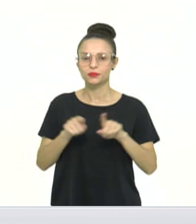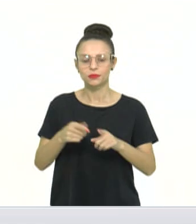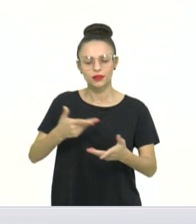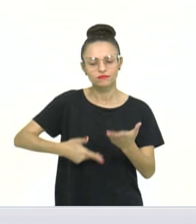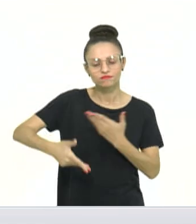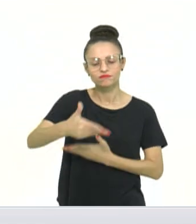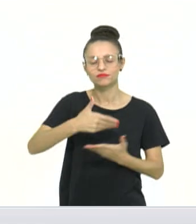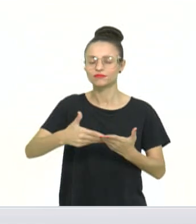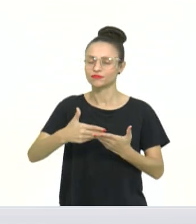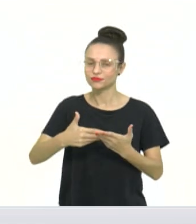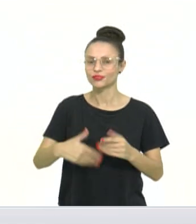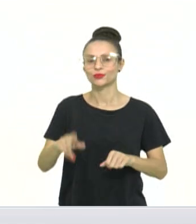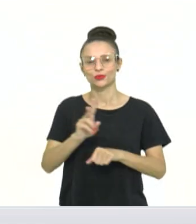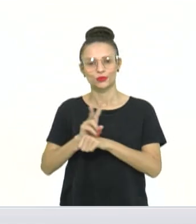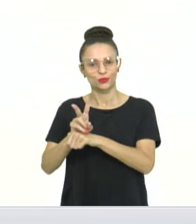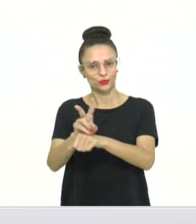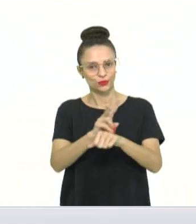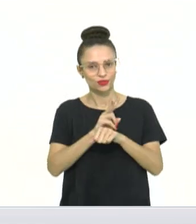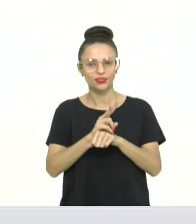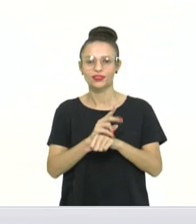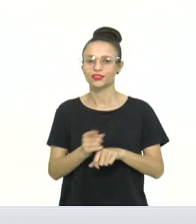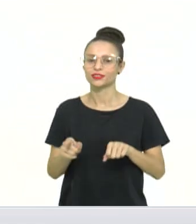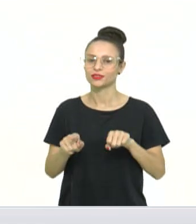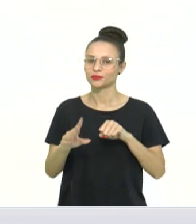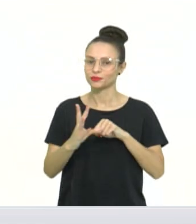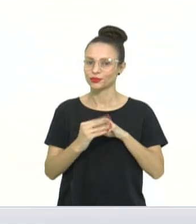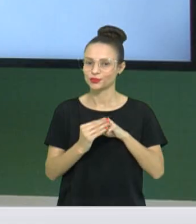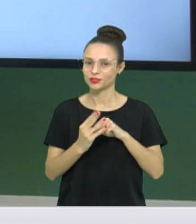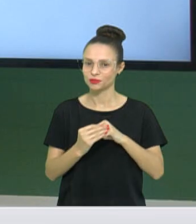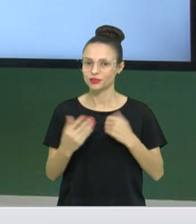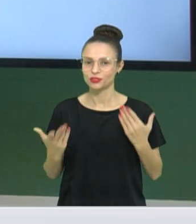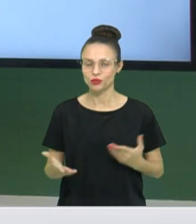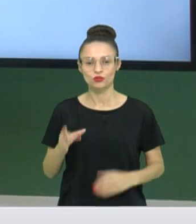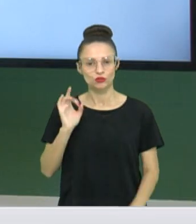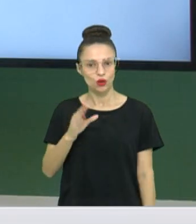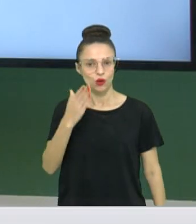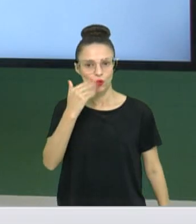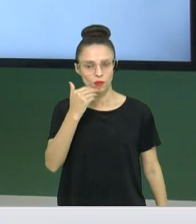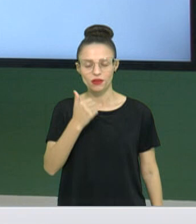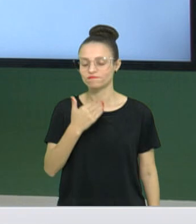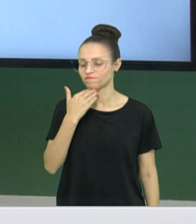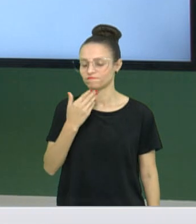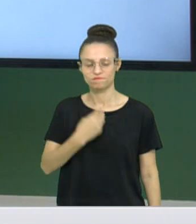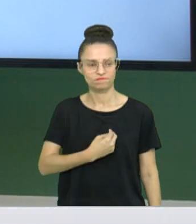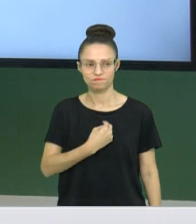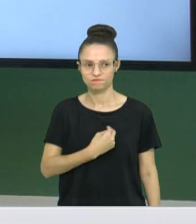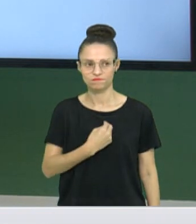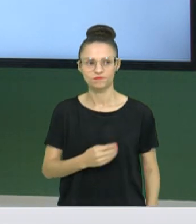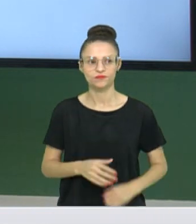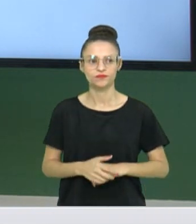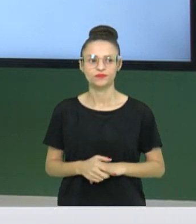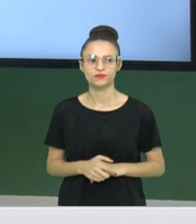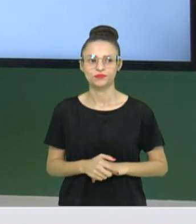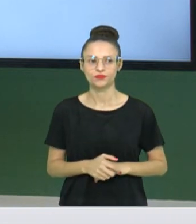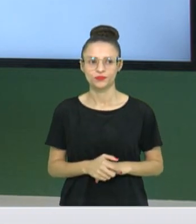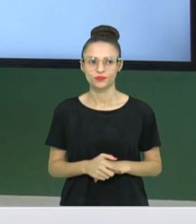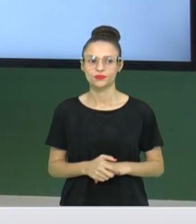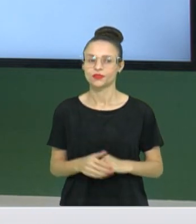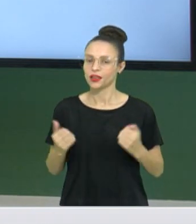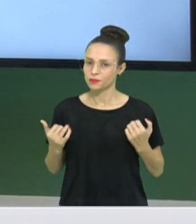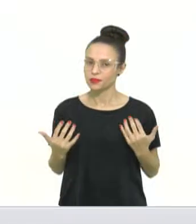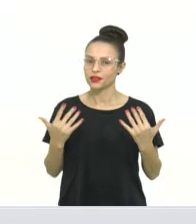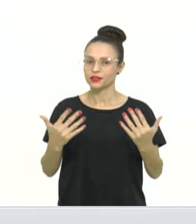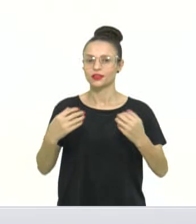interações pessoais, cuidados e conhecimento. Só comer não traz vida para ninguém. As plantas